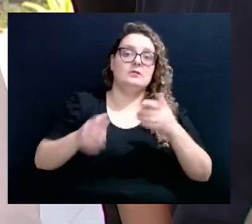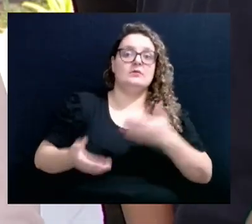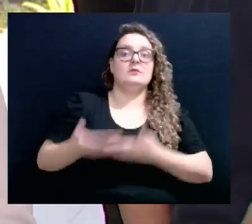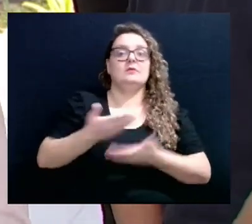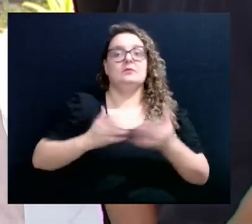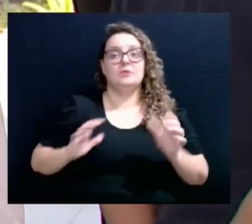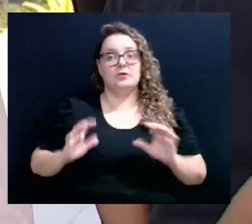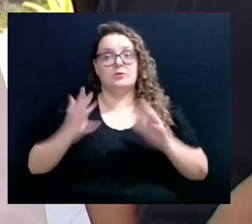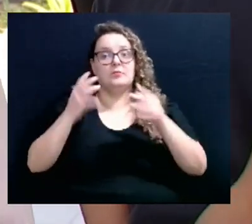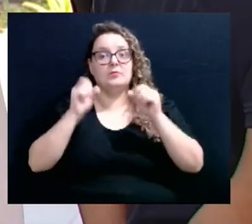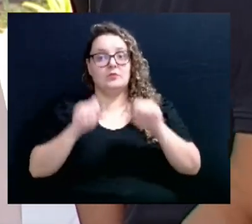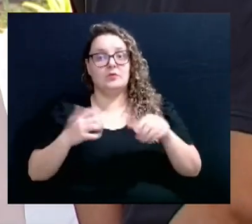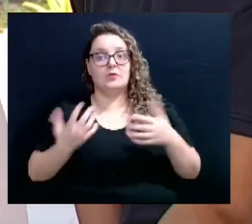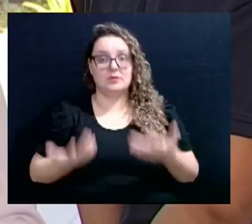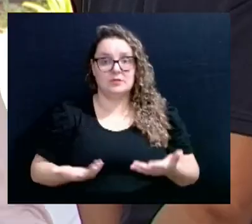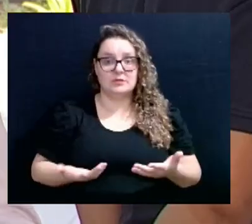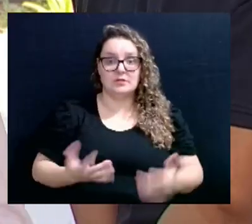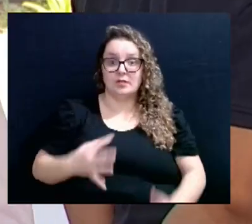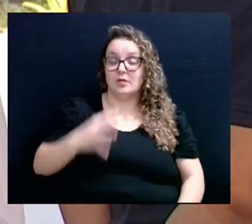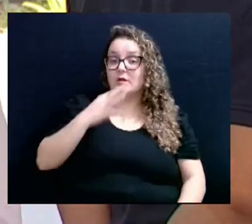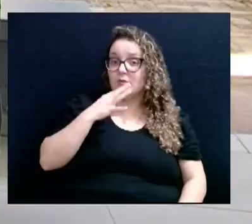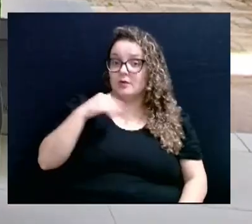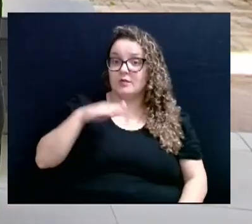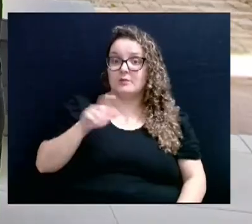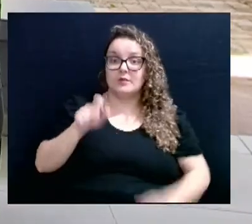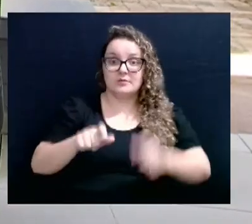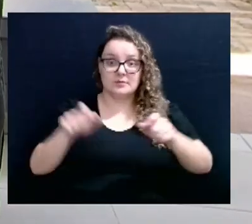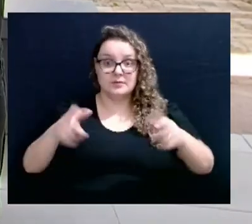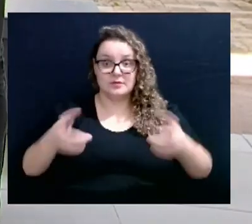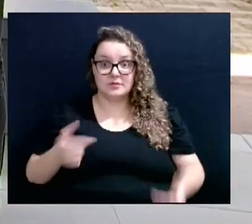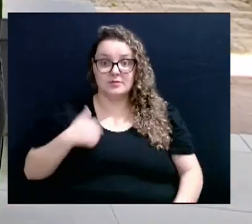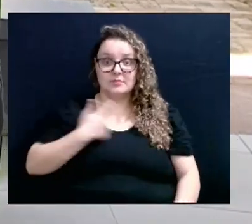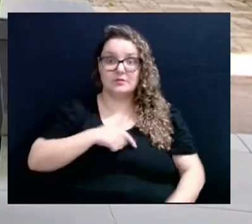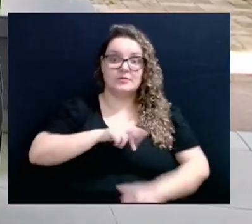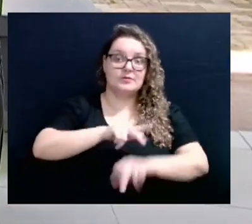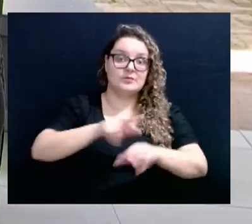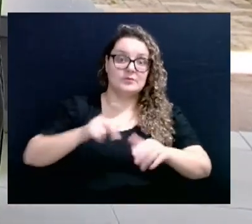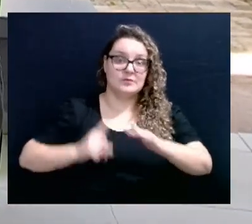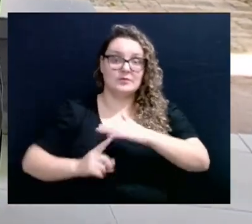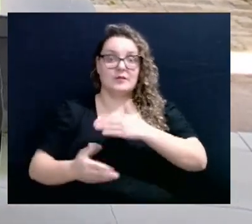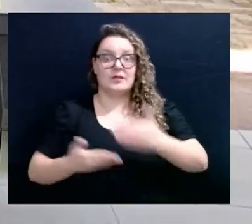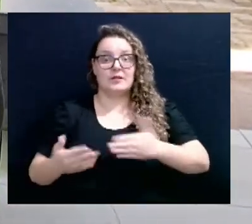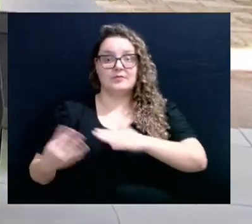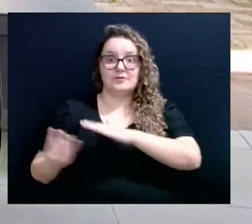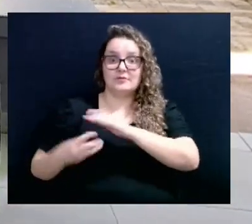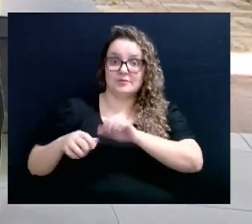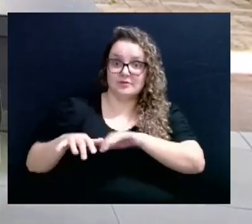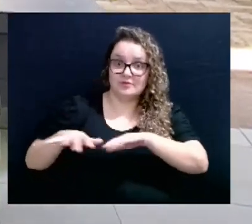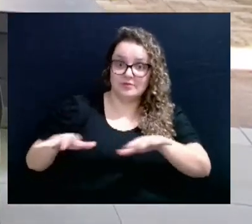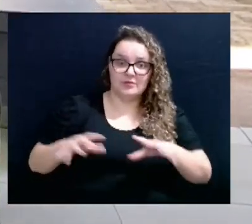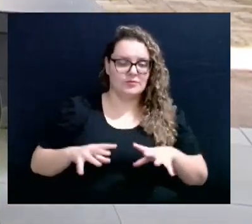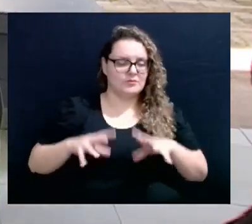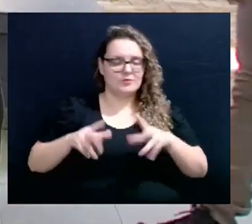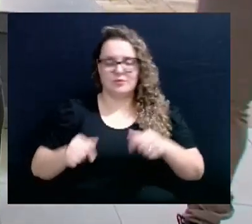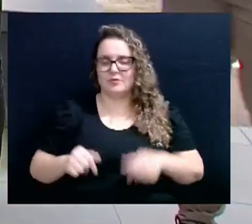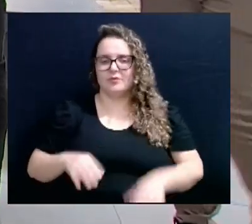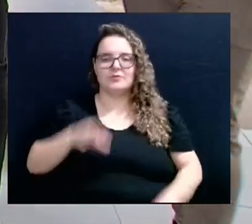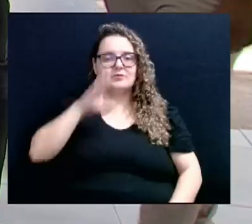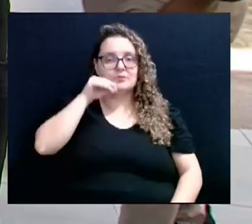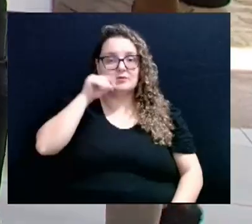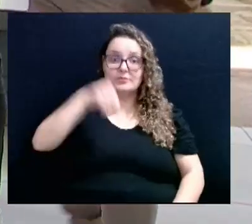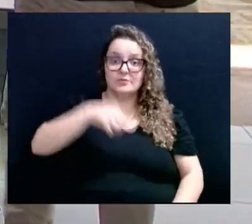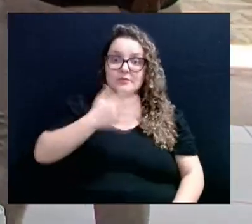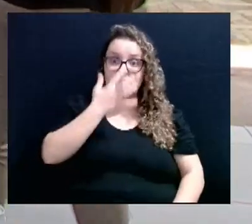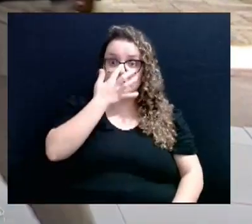possam conhecer novas pessoas, Nós somos vários servidores, os terceirizados, todos os colaboradores aqui, a gente procura fazer